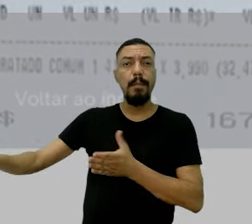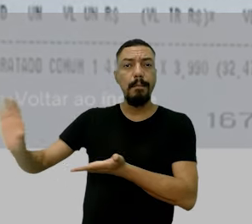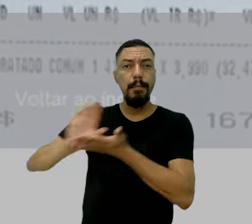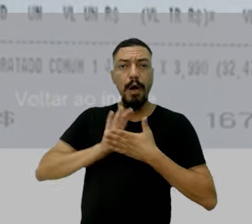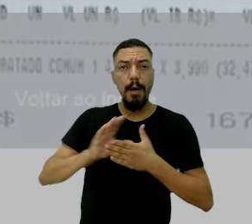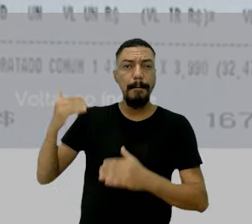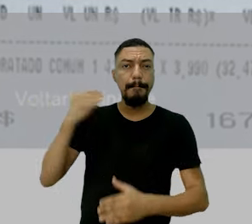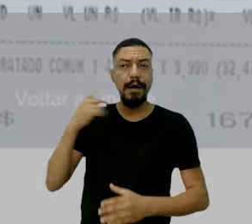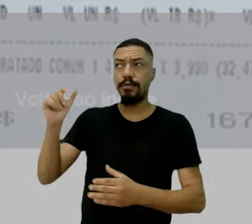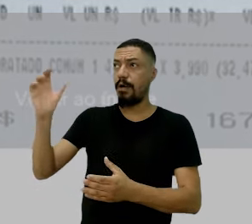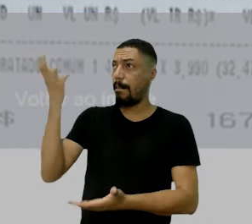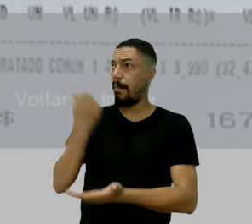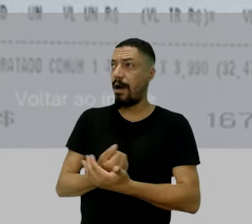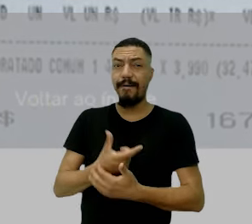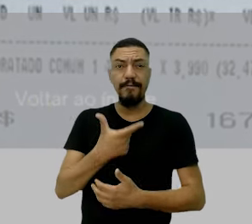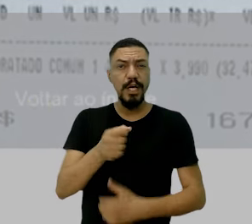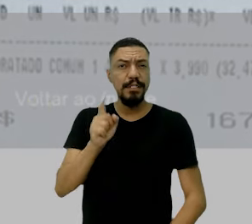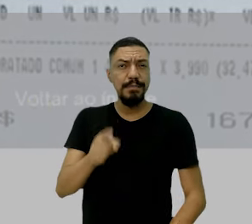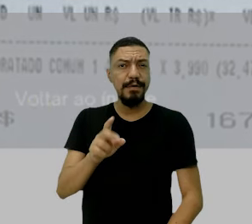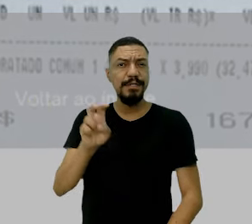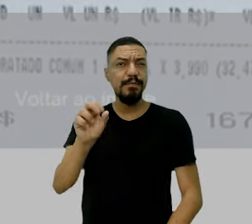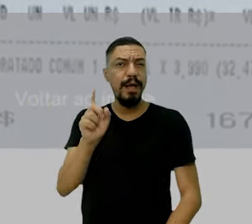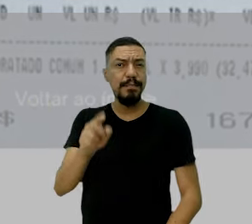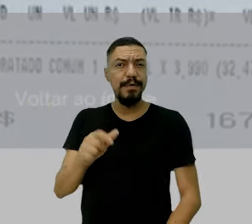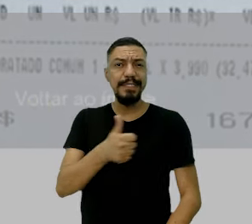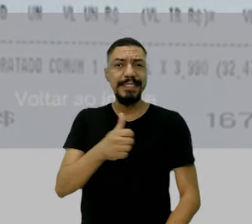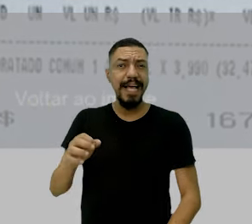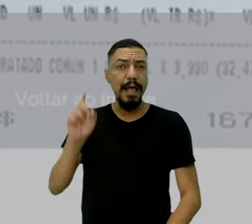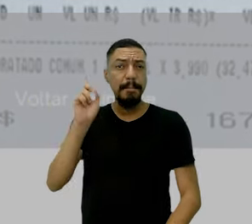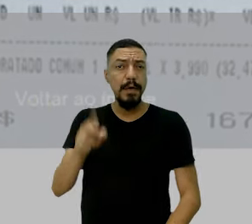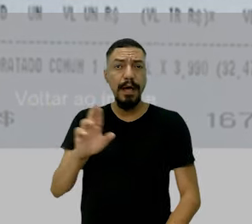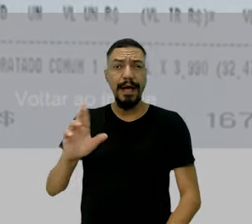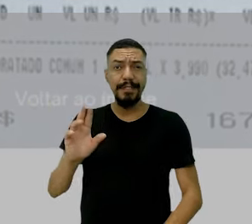caiu o dinheiro na conta. Nossa, o dinheiro caiu lá, aqueles 20 mil, 50 mil,